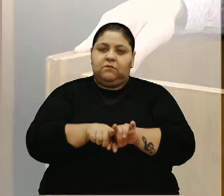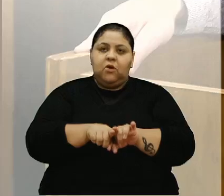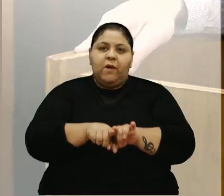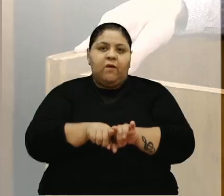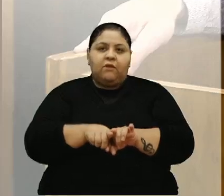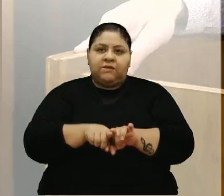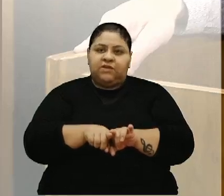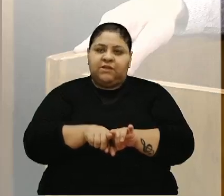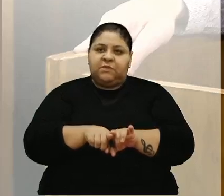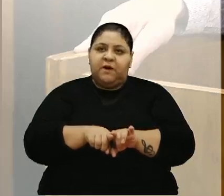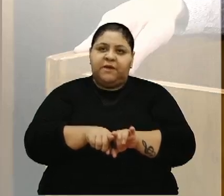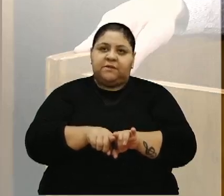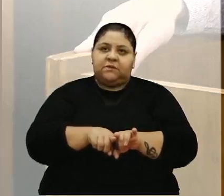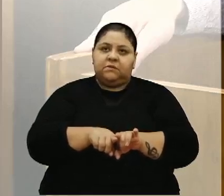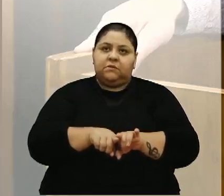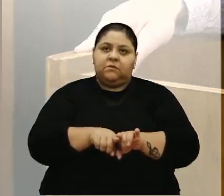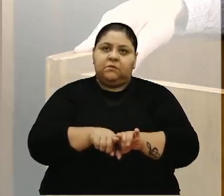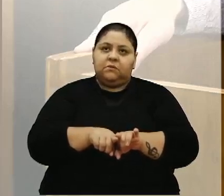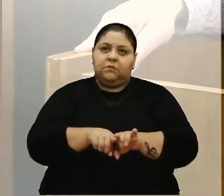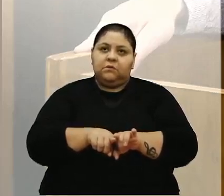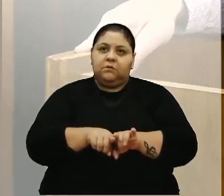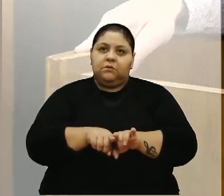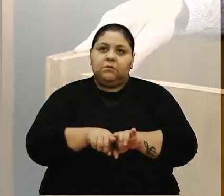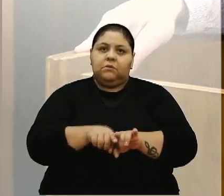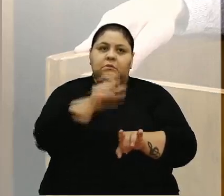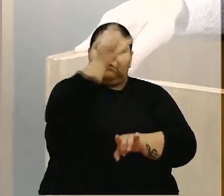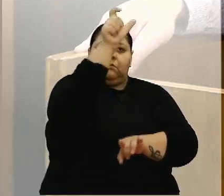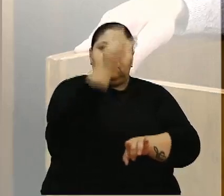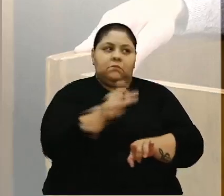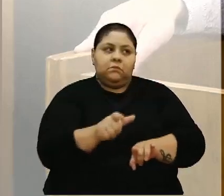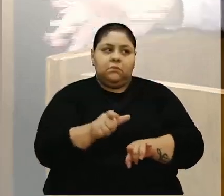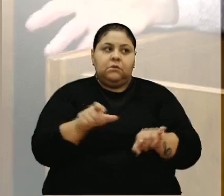diferente, o governo federal colocou uma pessoa